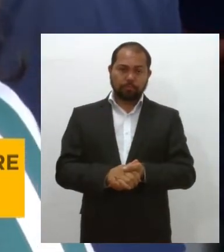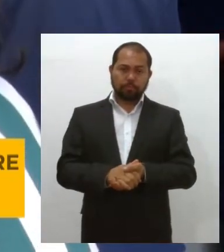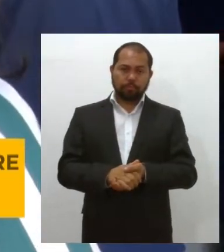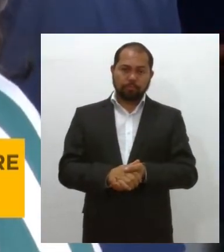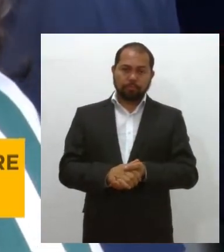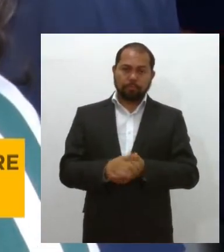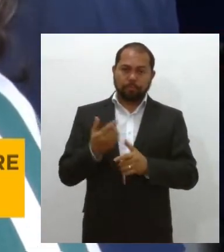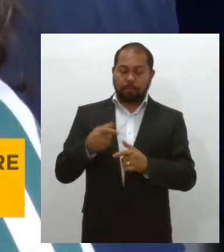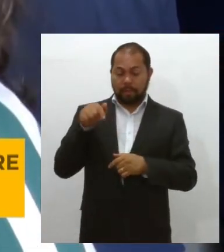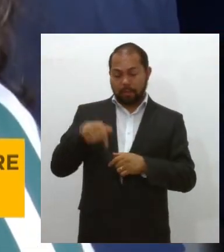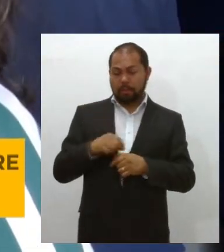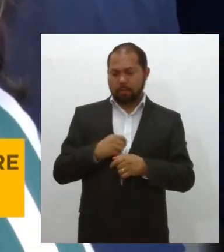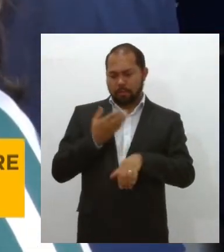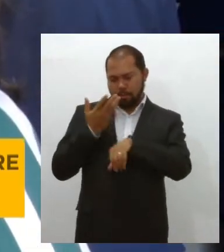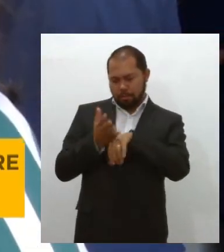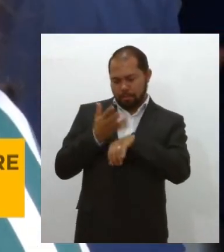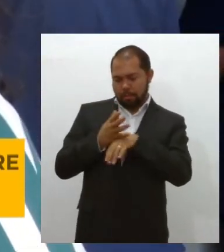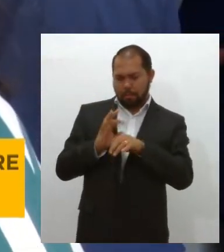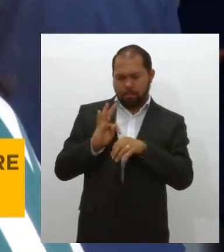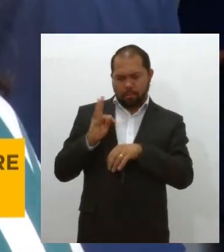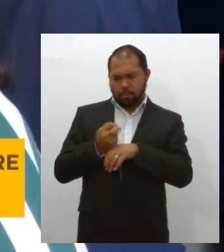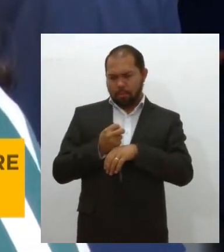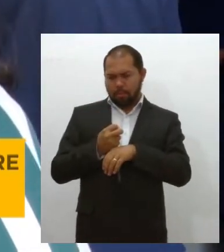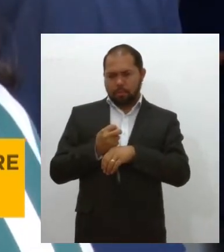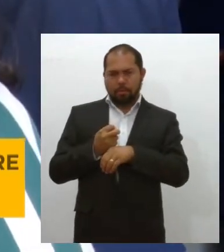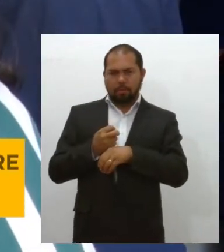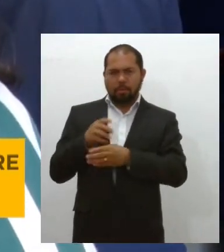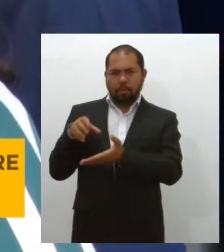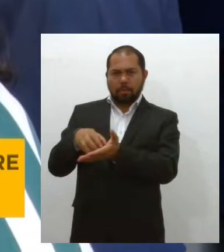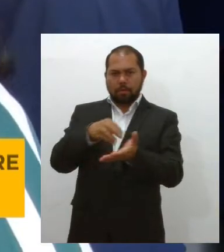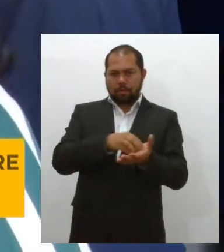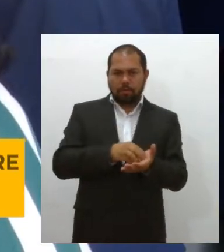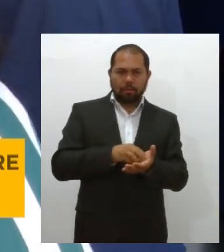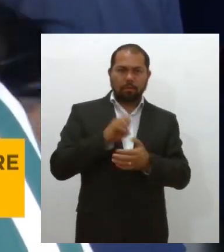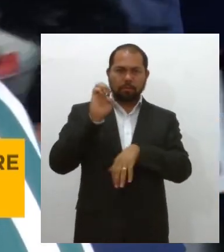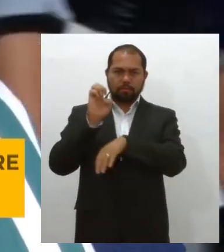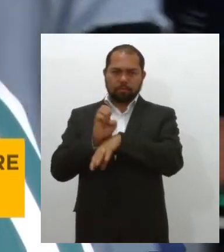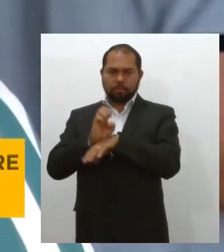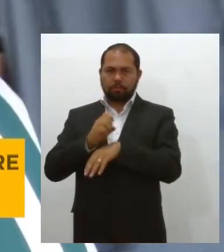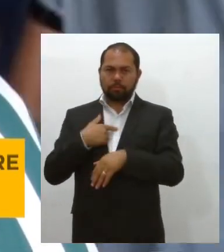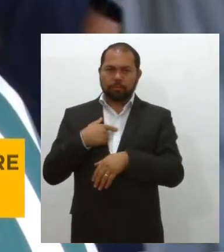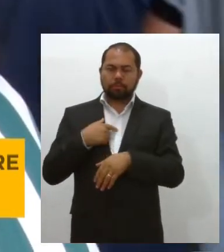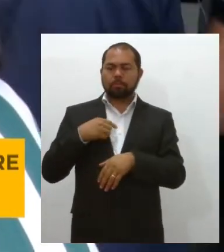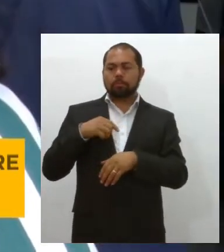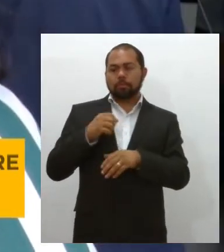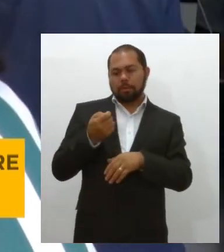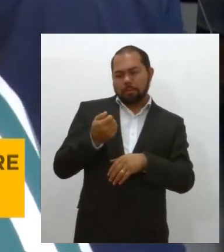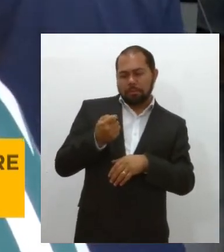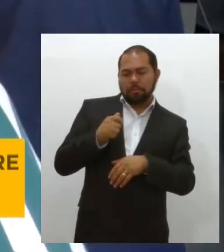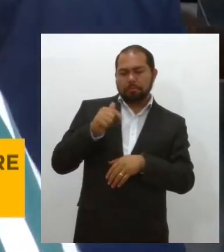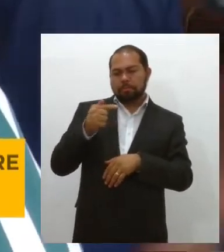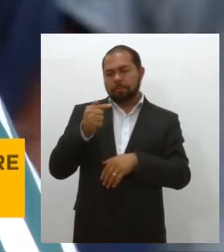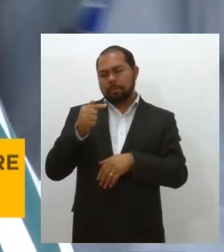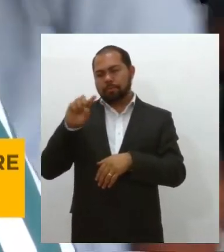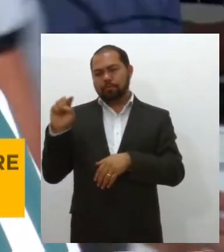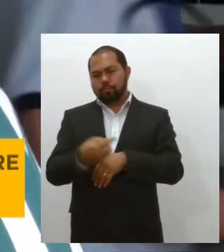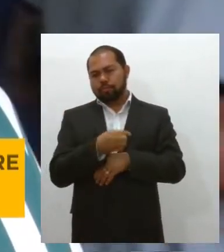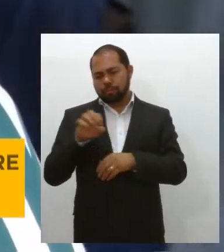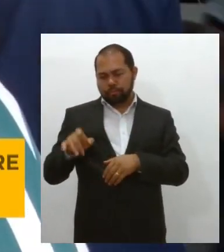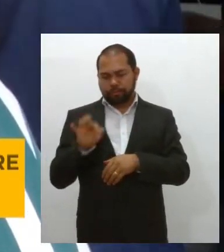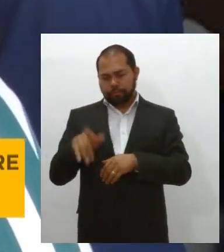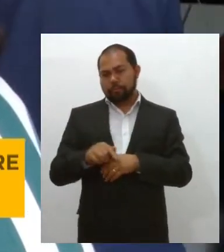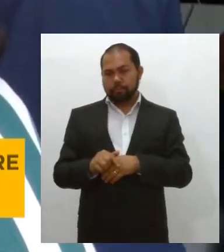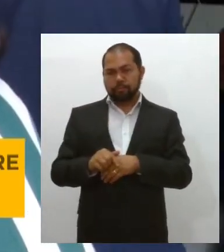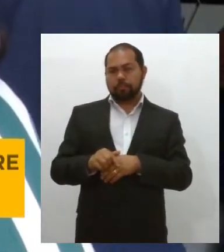nós preparamos todas as sessões do estado. Então, nós estamos preparando cerca de 7 mil urnas. Em média, 800 urnas